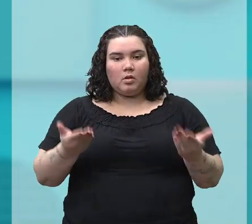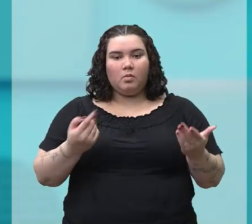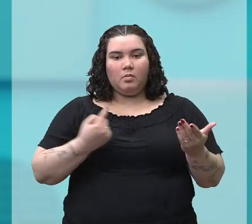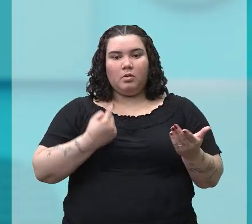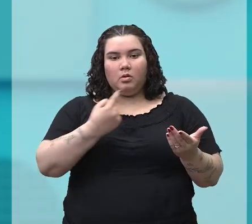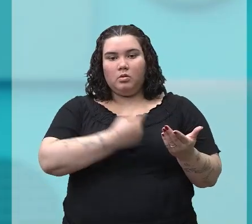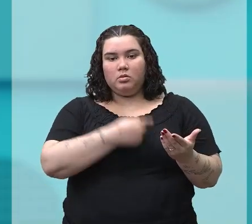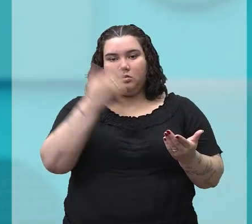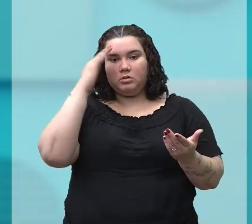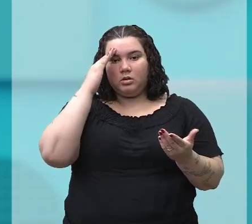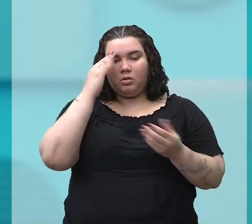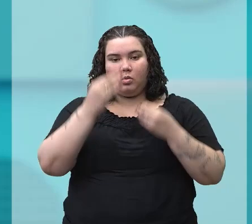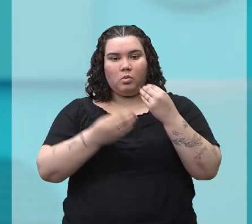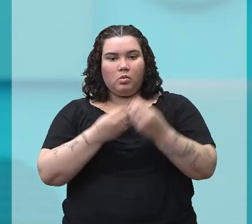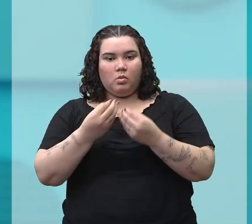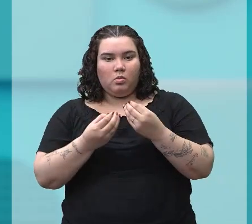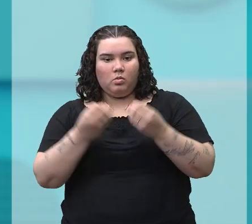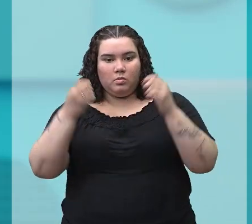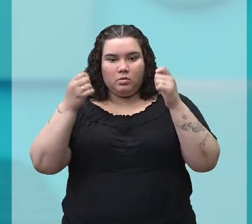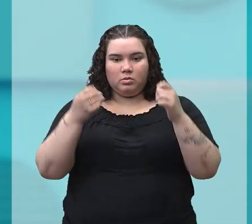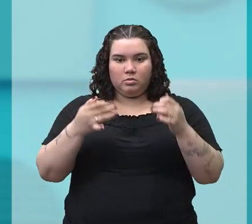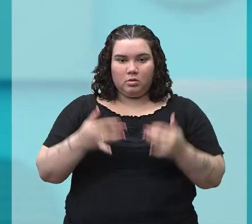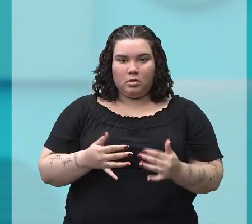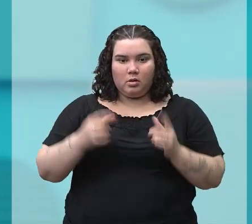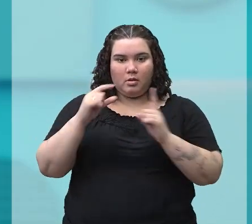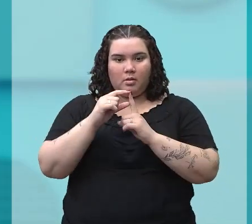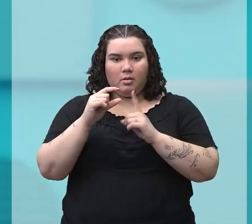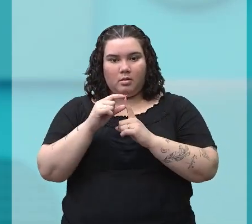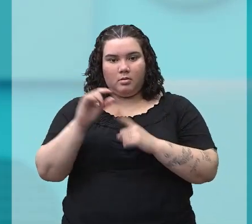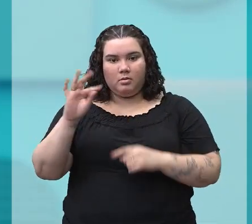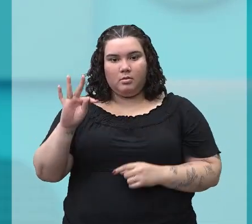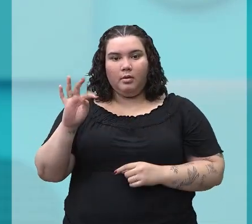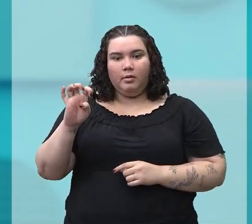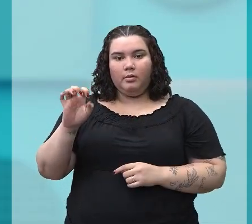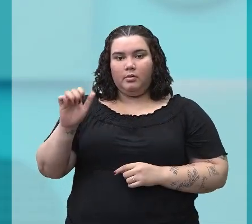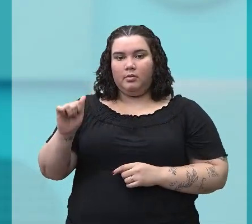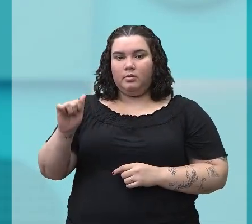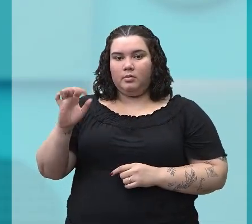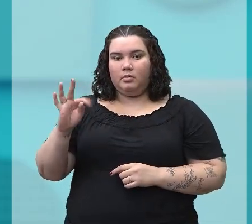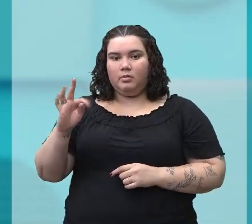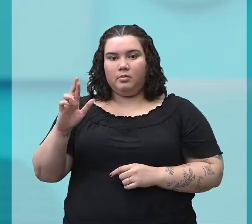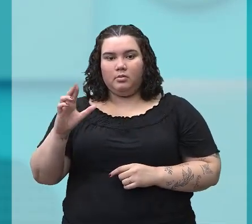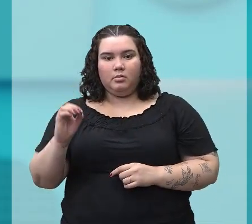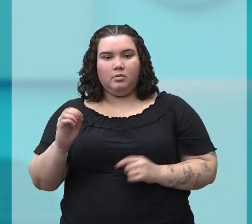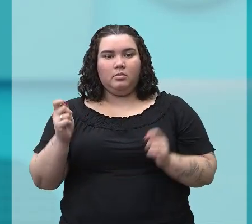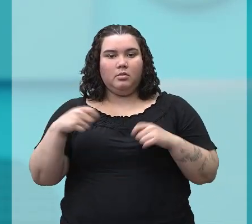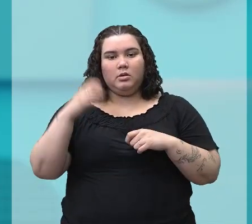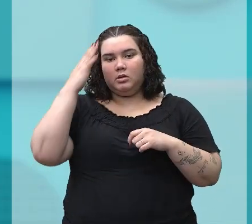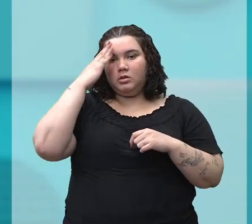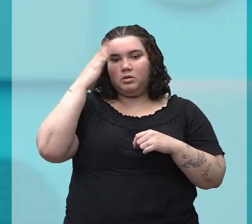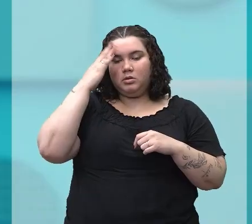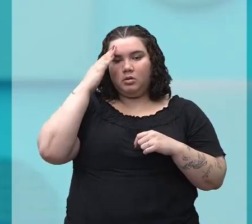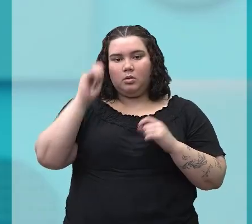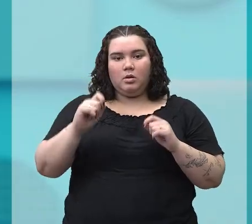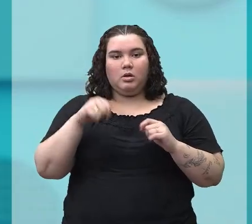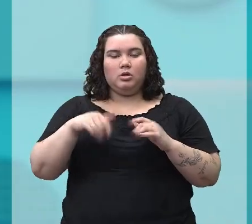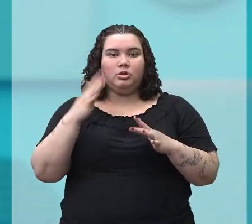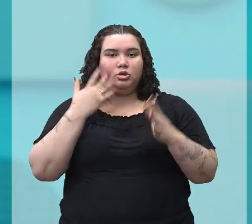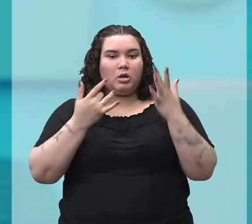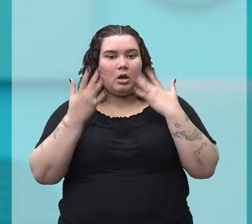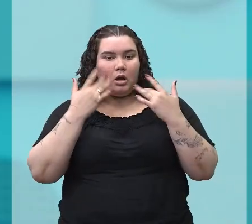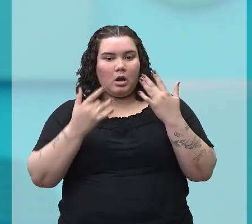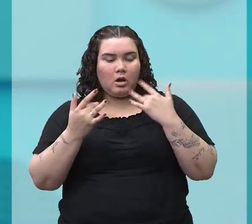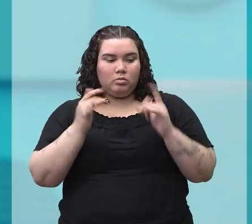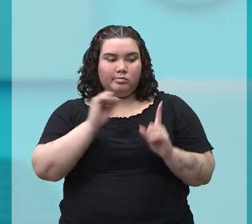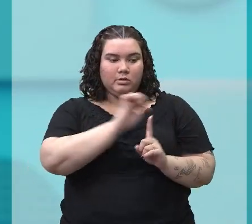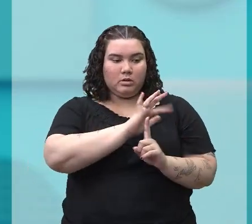entender quando eu falo a palavra teatro, eu posso estar falando do ato de encenar, ou eu posso estar